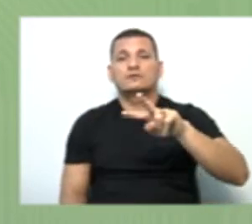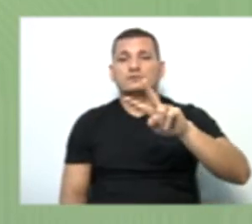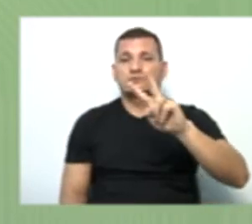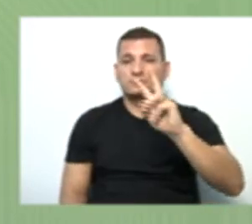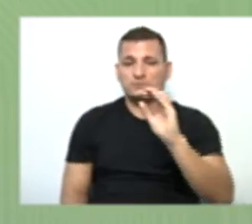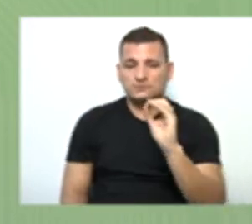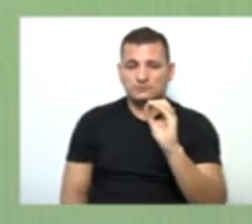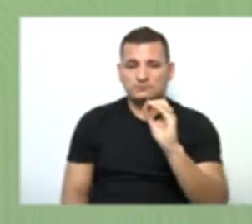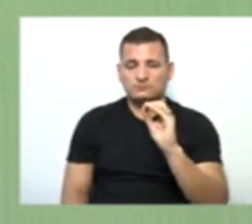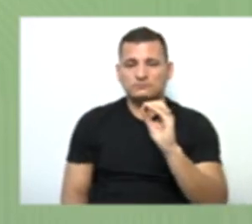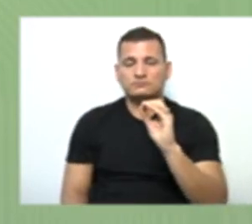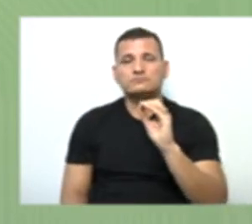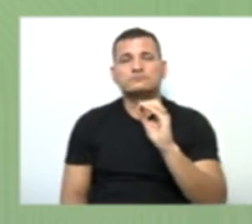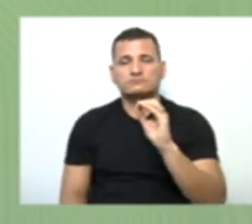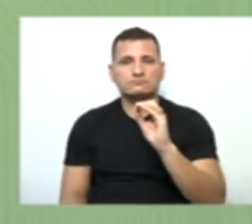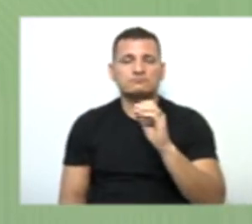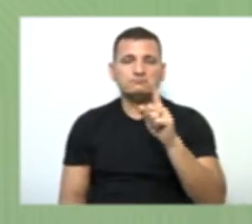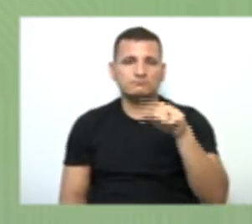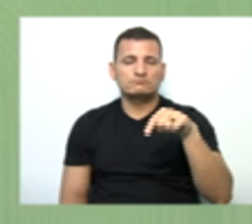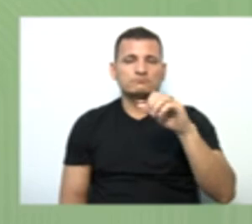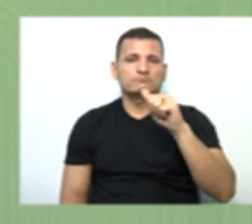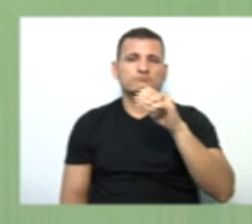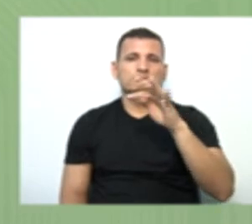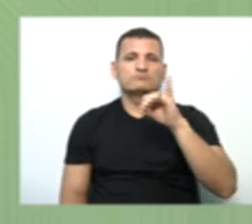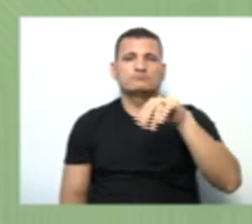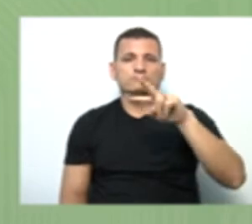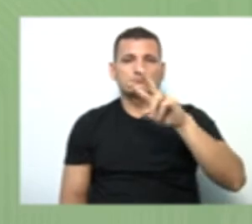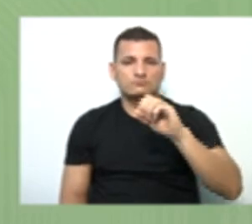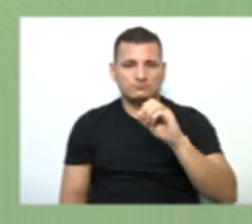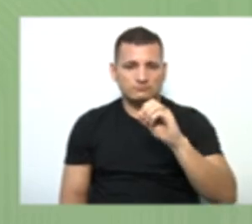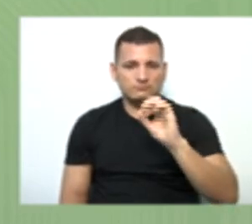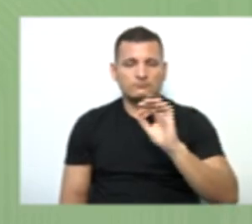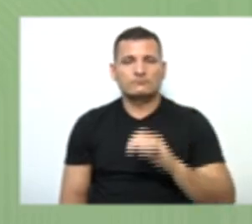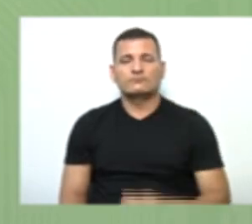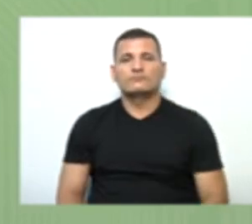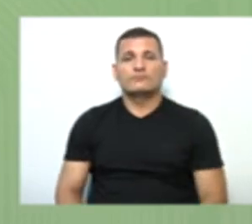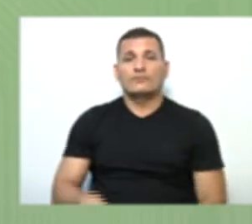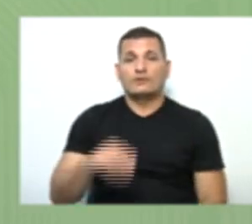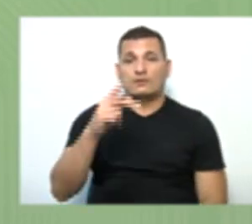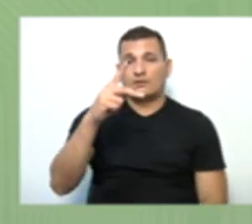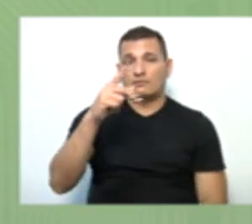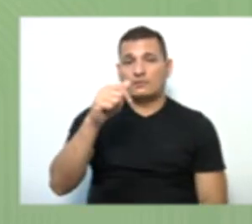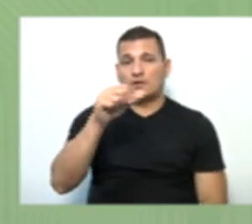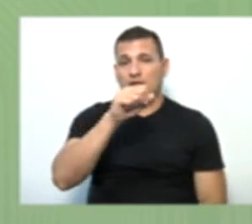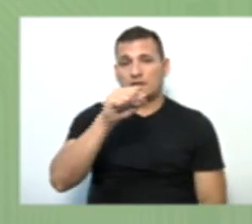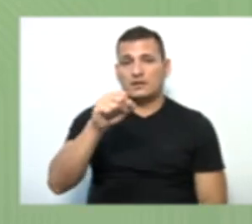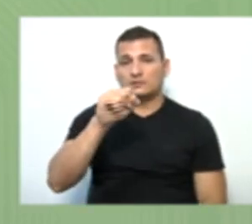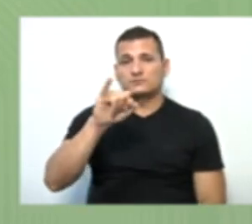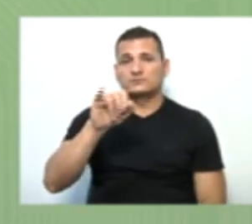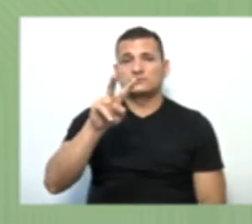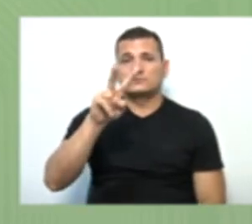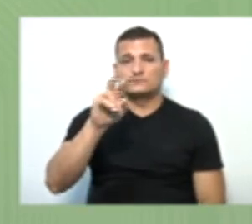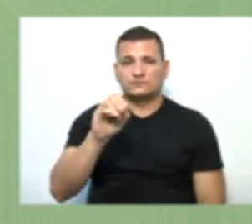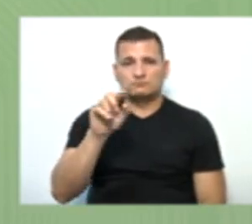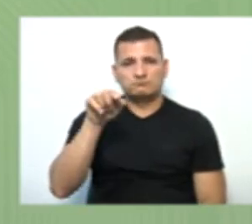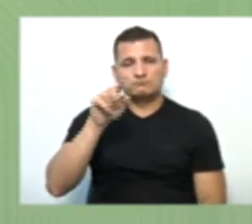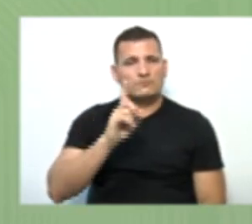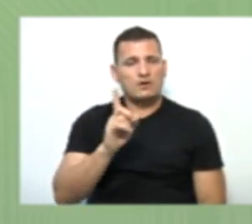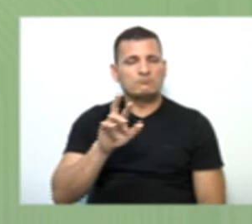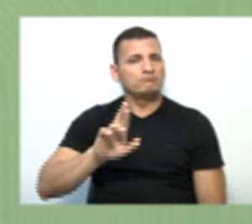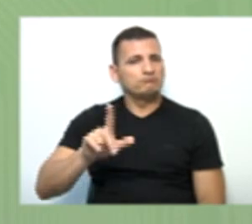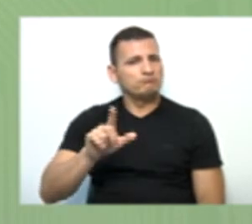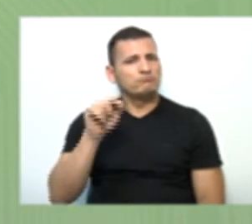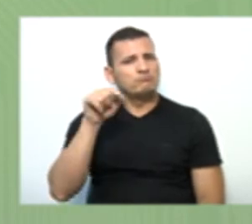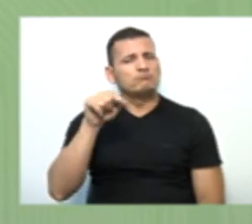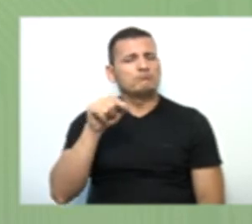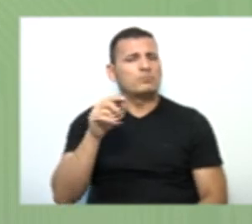aluno, é no ativo que vem primeiro transformar em dinheiro. O passivo, ele vem em outro quesito. Qual é o quesito